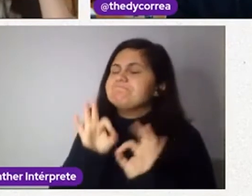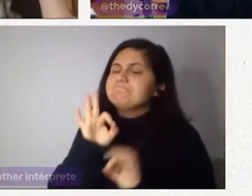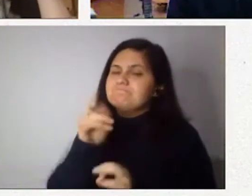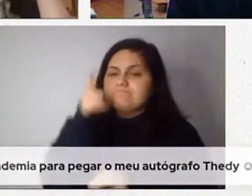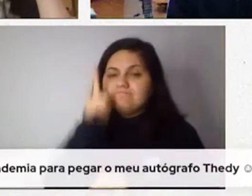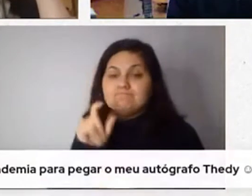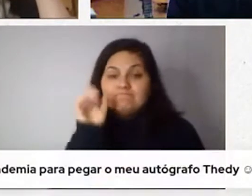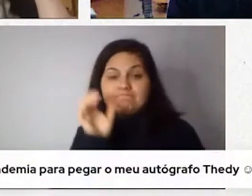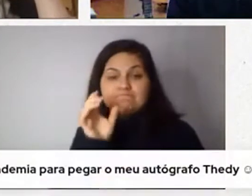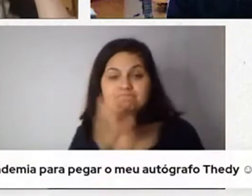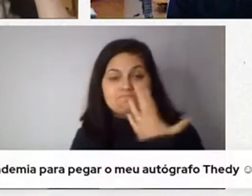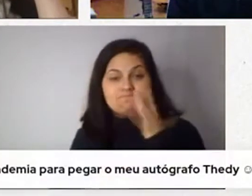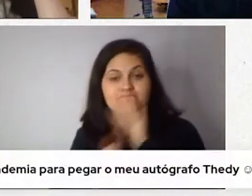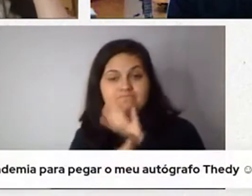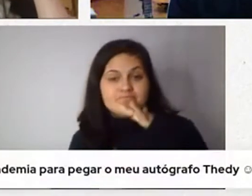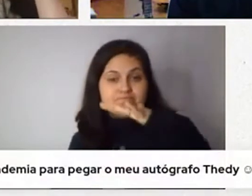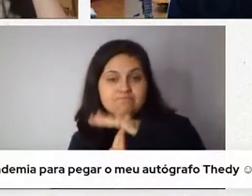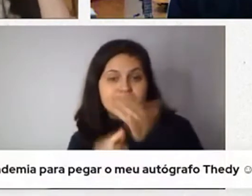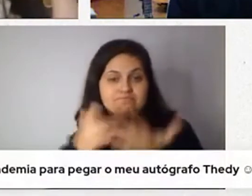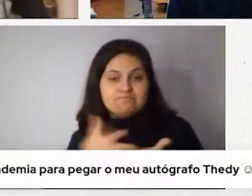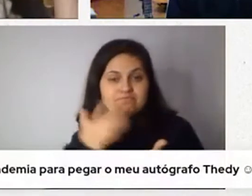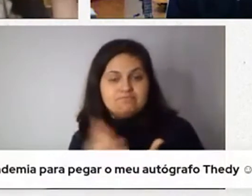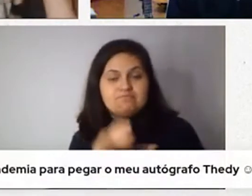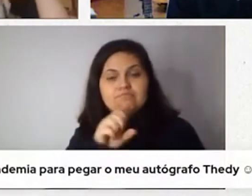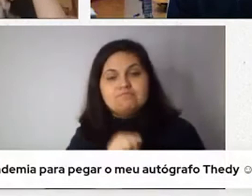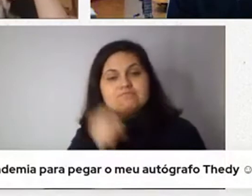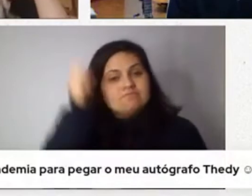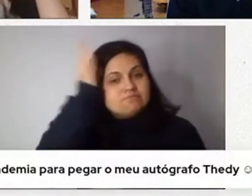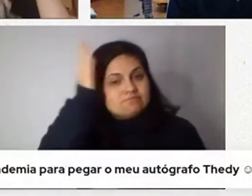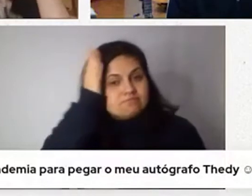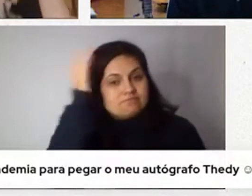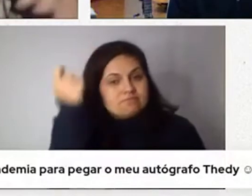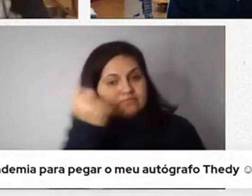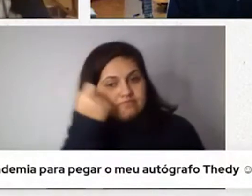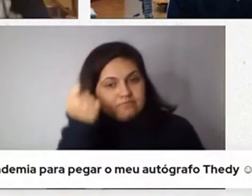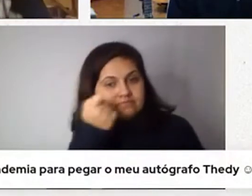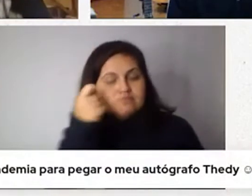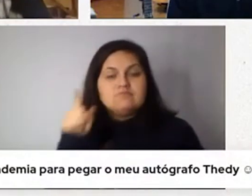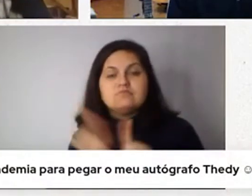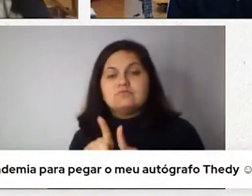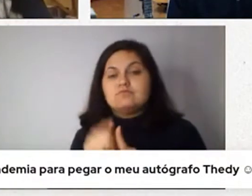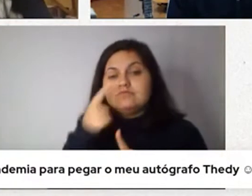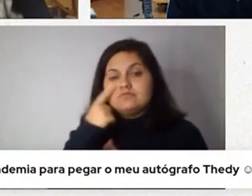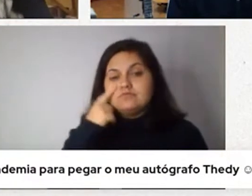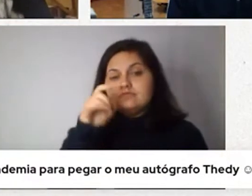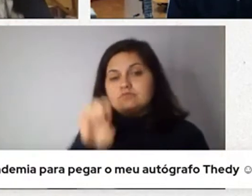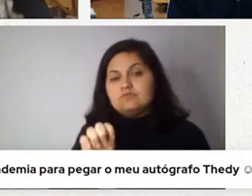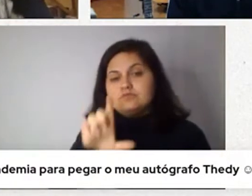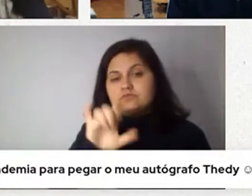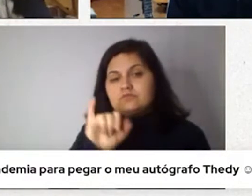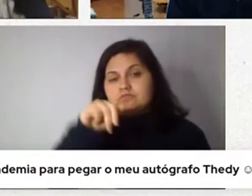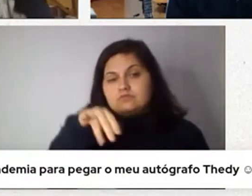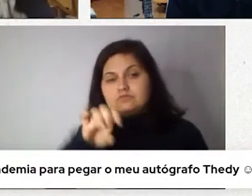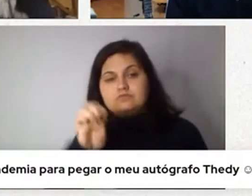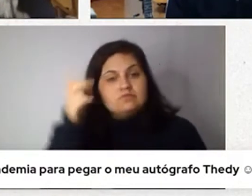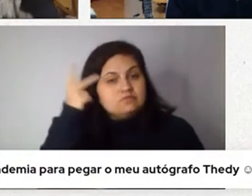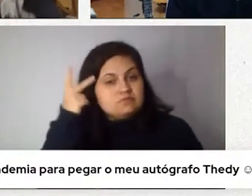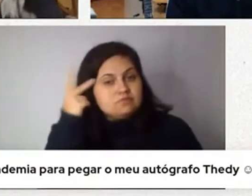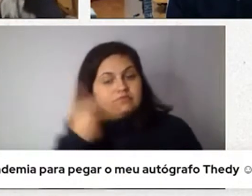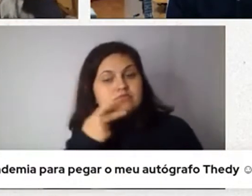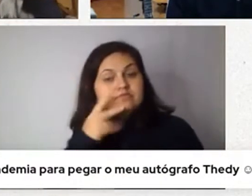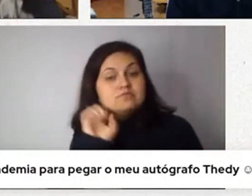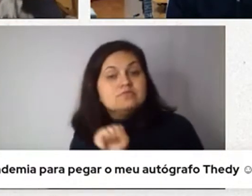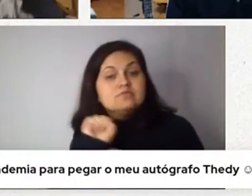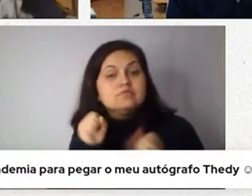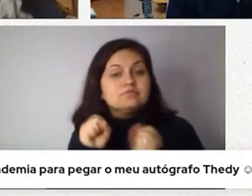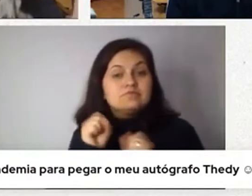esses lançamentos nas feiras do livro, pelo Sesc, pelo Rio Grande do Sul. Aqui, ó, a Eliane Miranda, lá de São Paulo, tá dizendo que tá